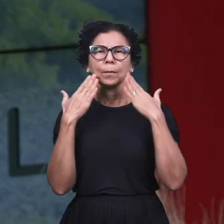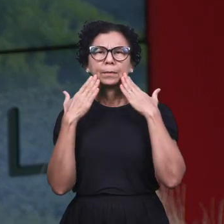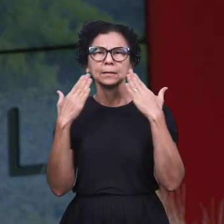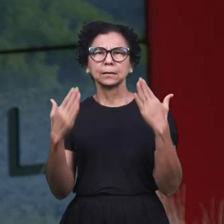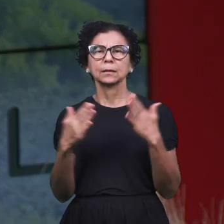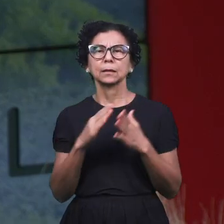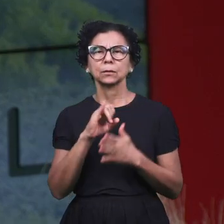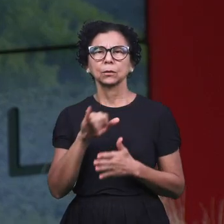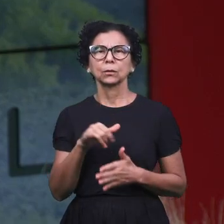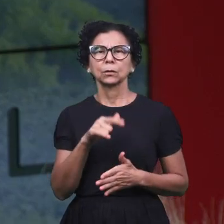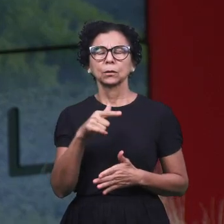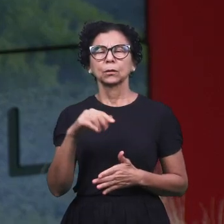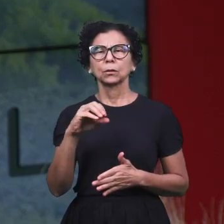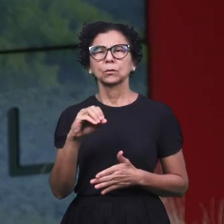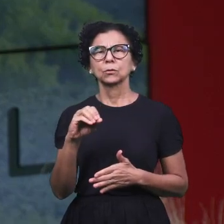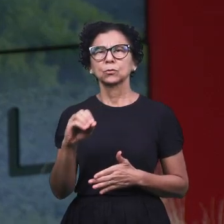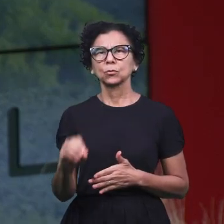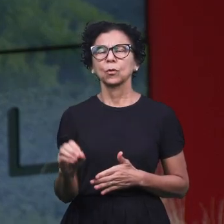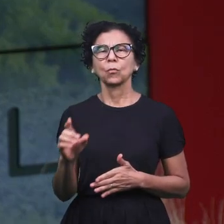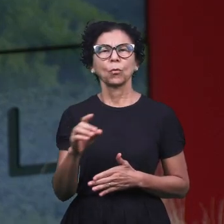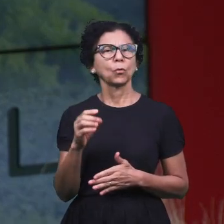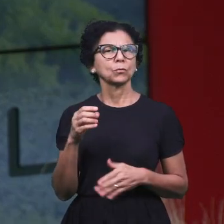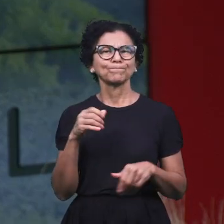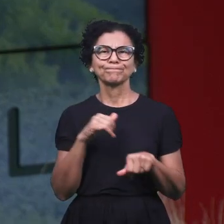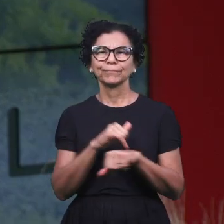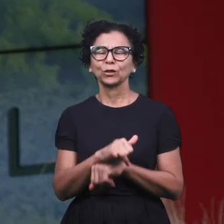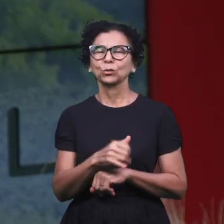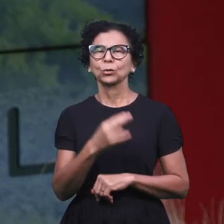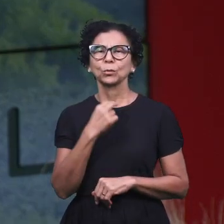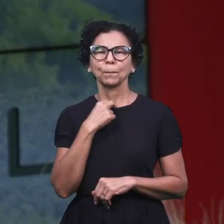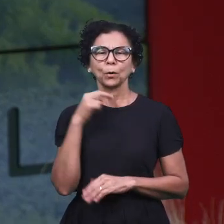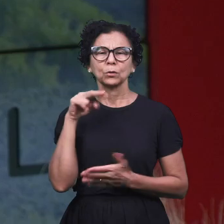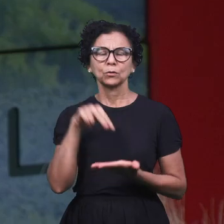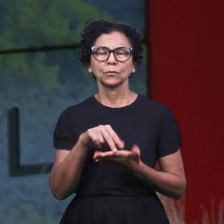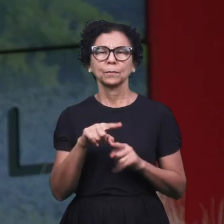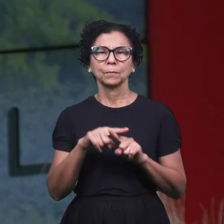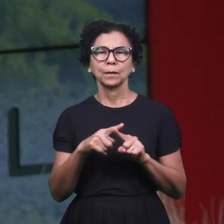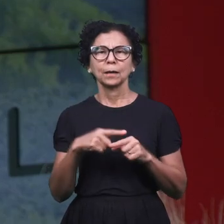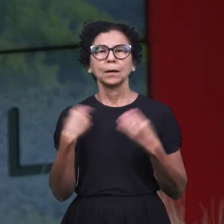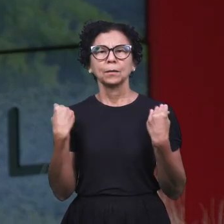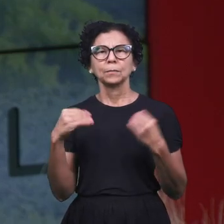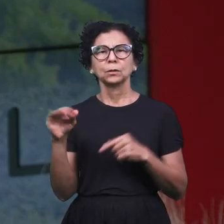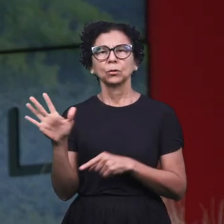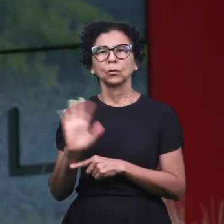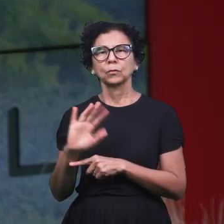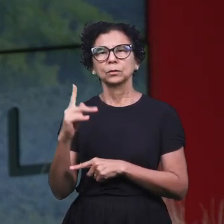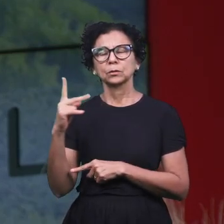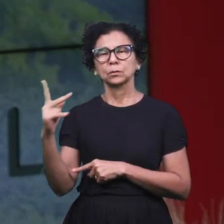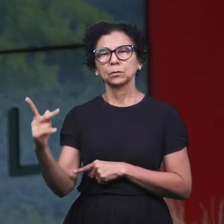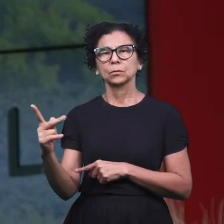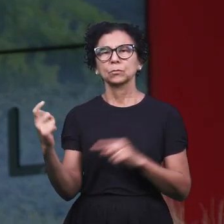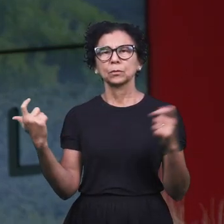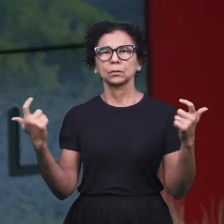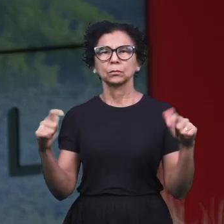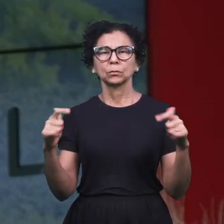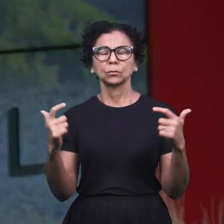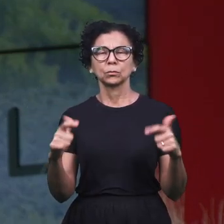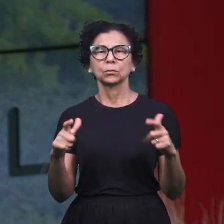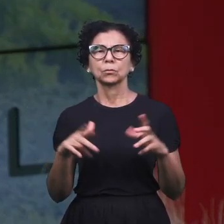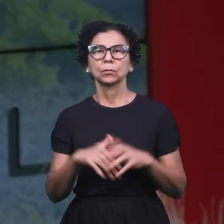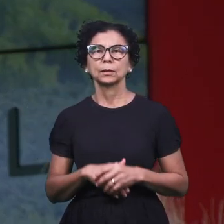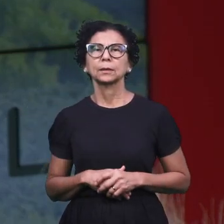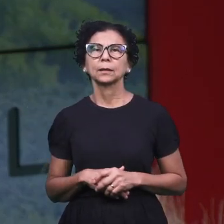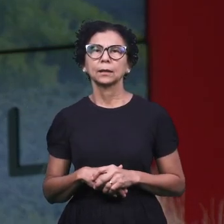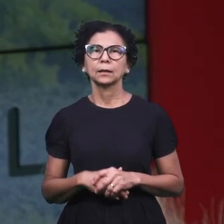da Mata, não está aqui conosco no estúdio hoje, mas nos enviou um vídeo de sua propriedade, onde ele realizou